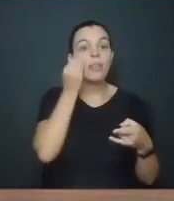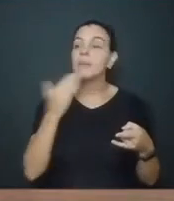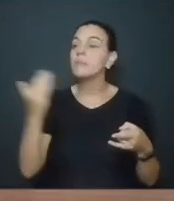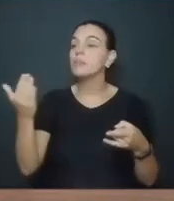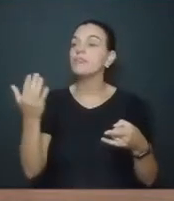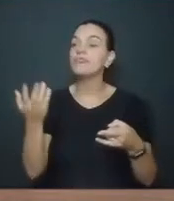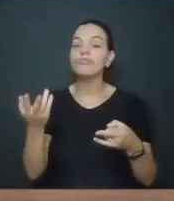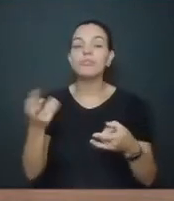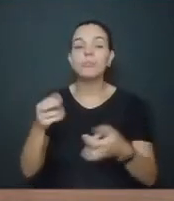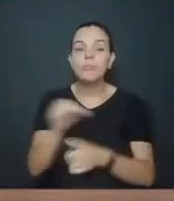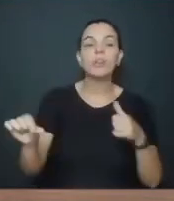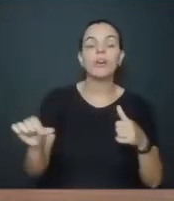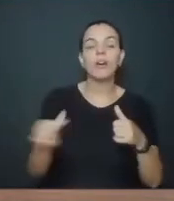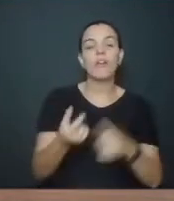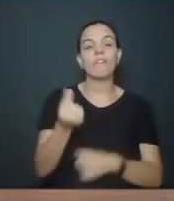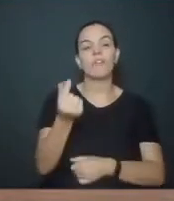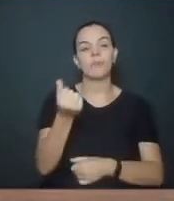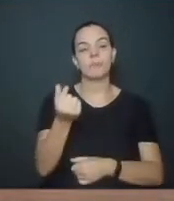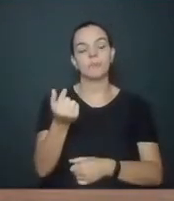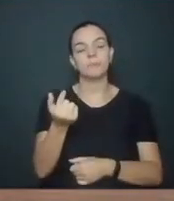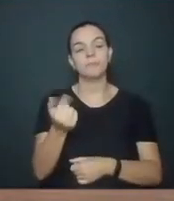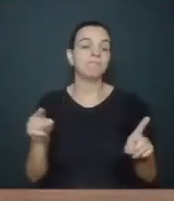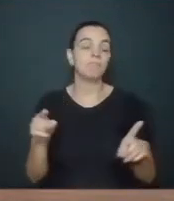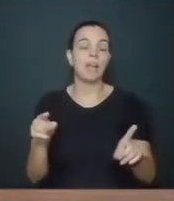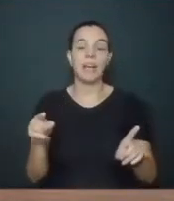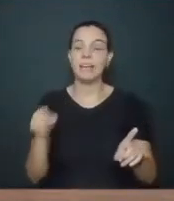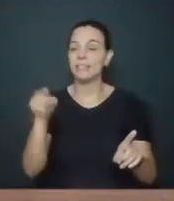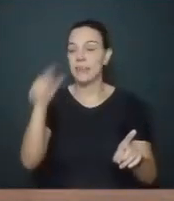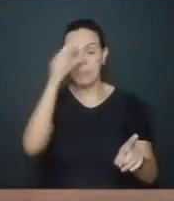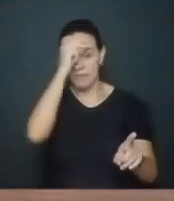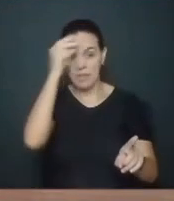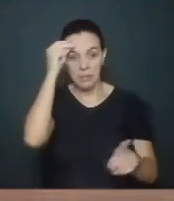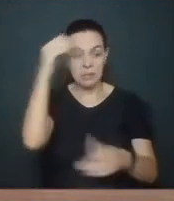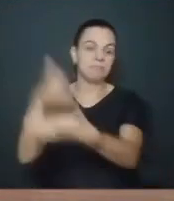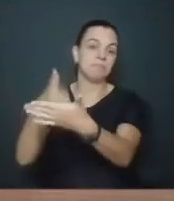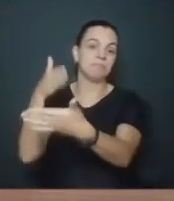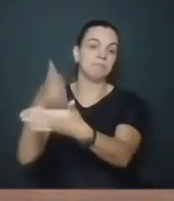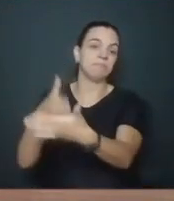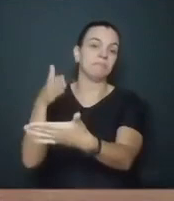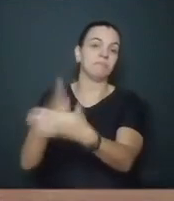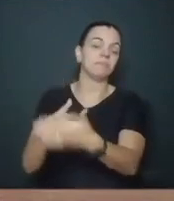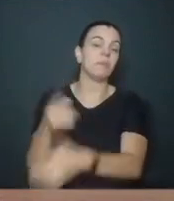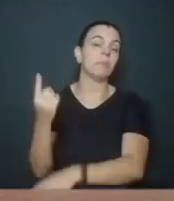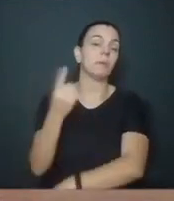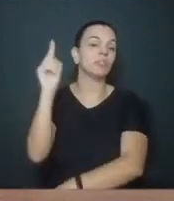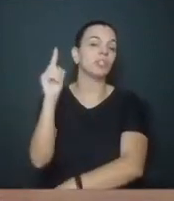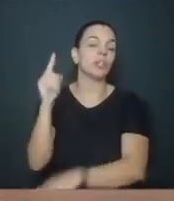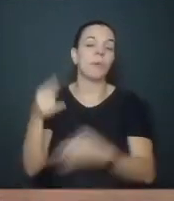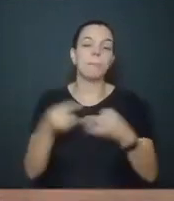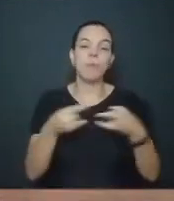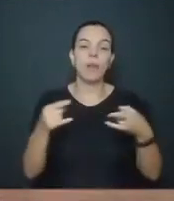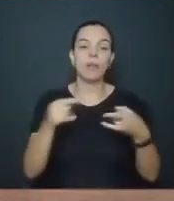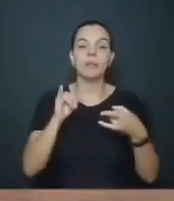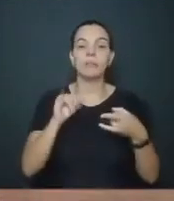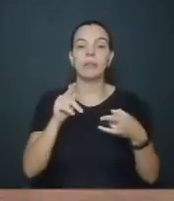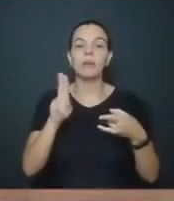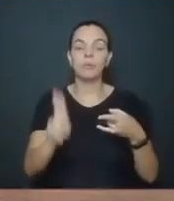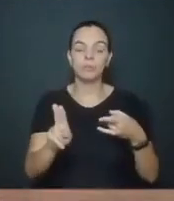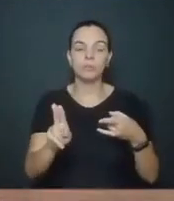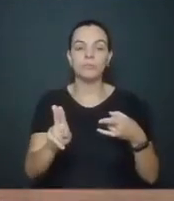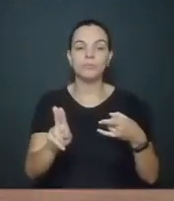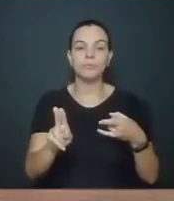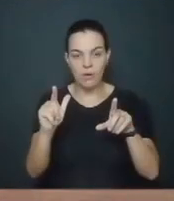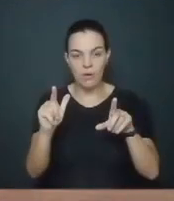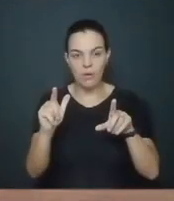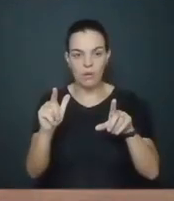no seu boleto. Só que, mesmo isso, foi dificultado pela Prefeitura. Porque no primeiro dia em que foi liberado o boleto do IPTU para ser consultado pela internet, o